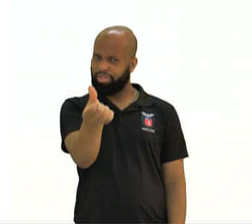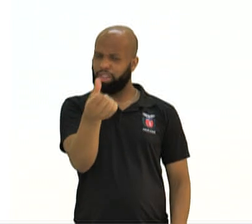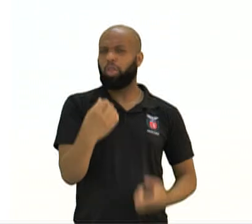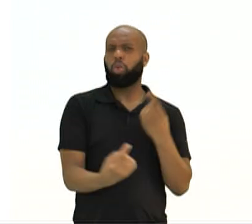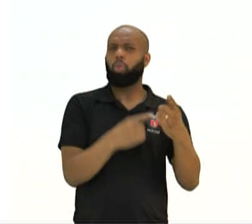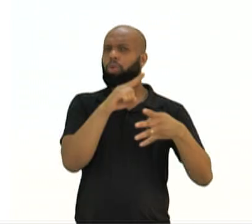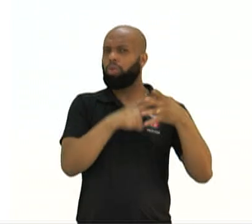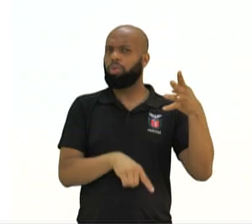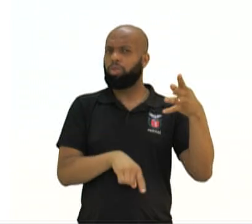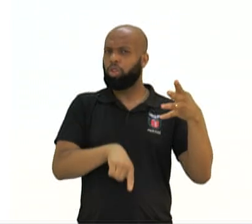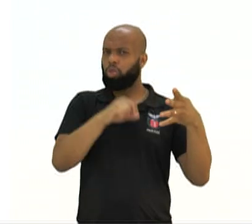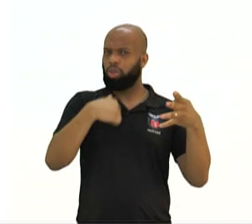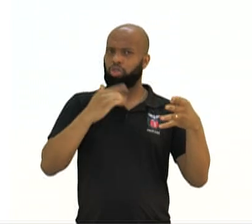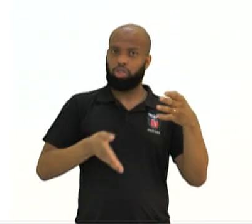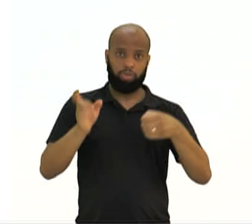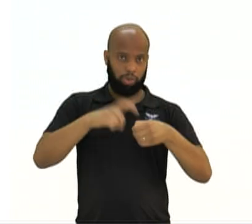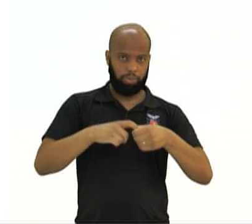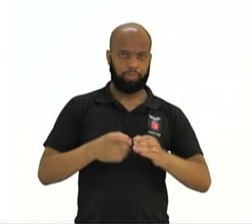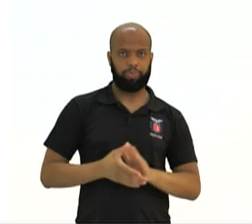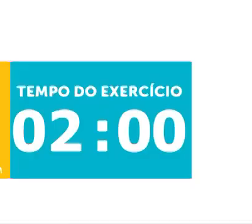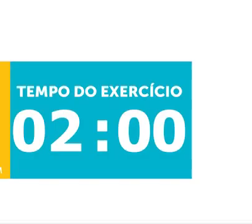casa D6.